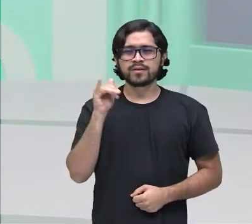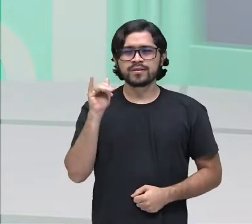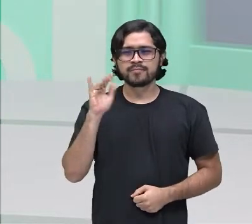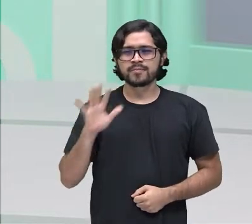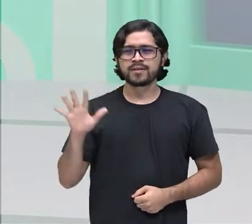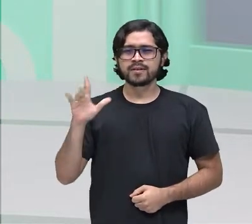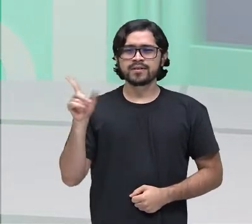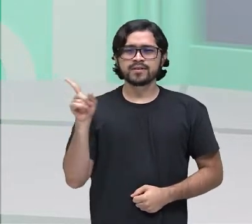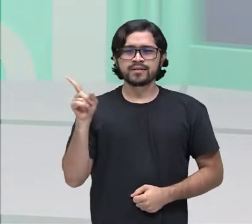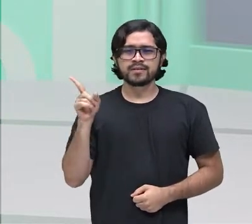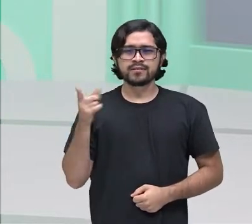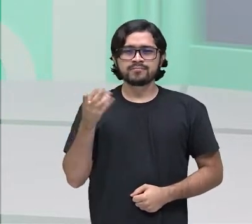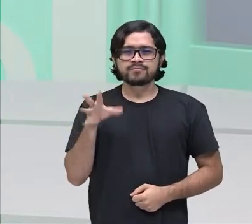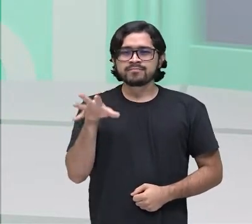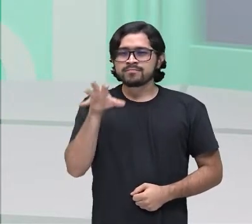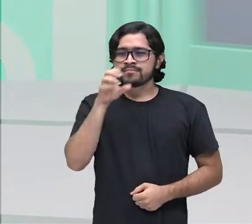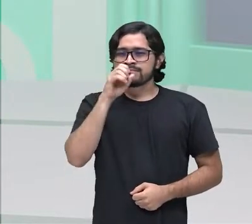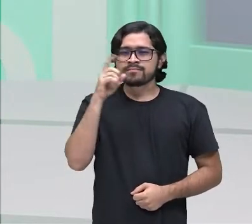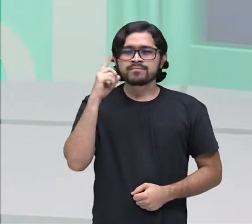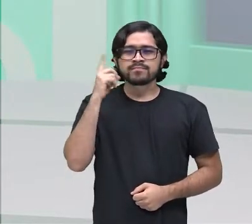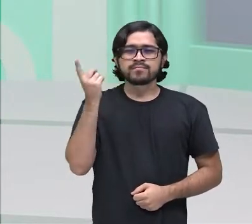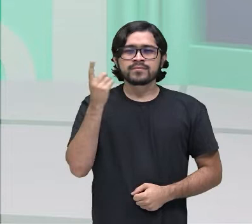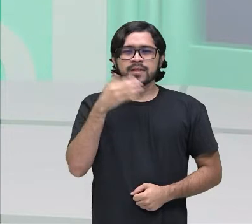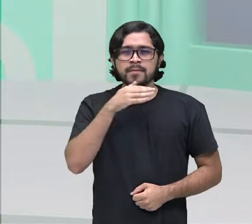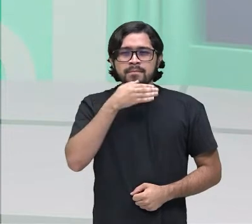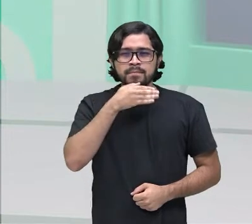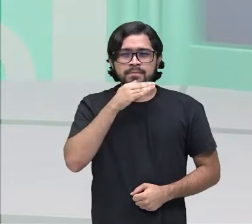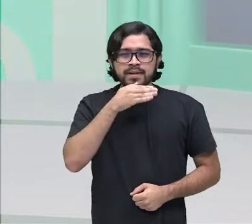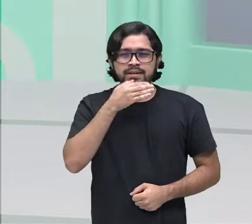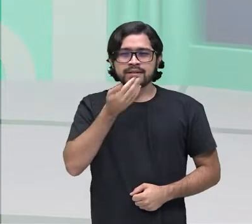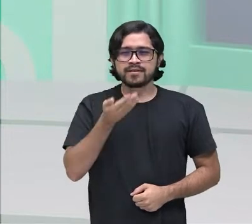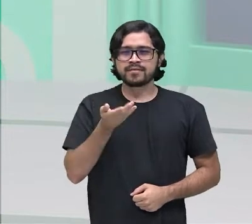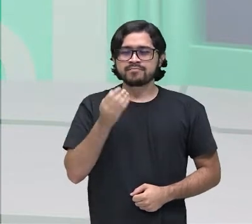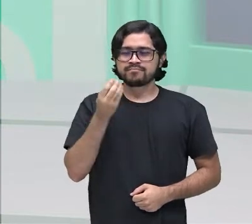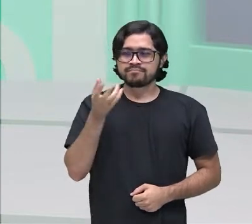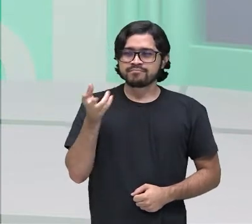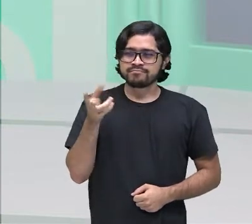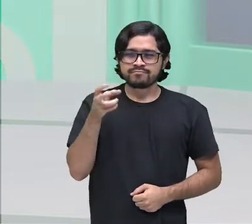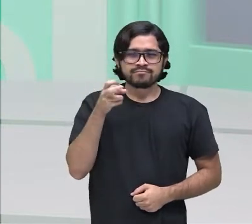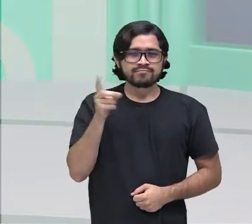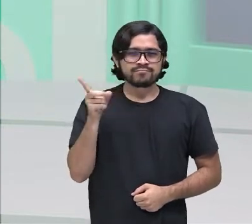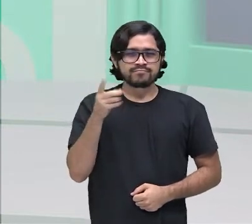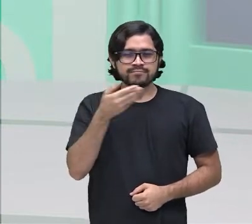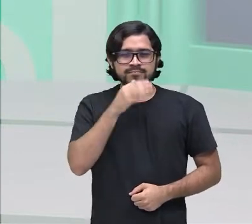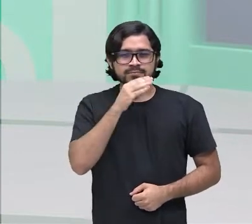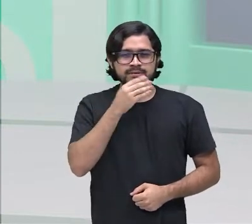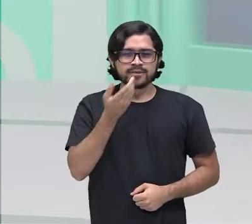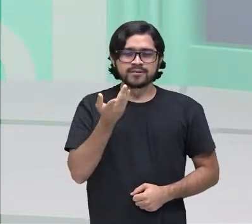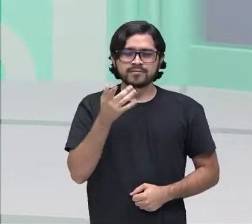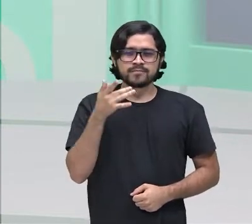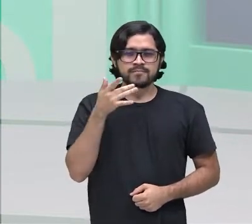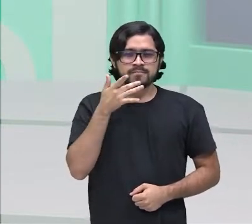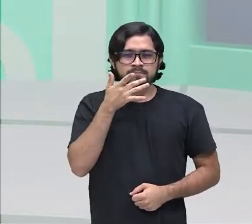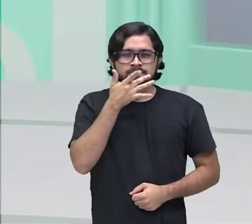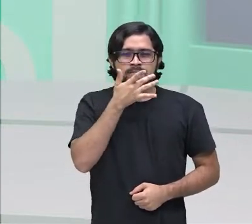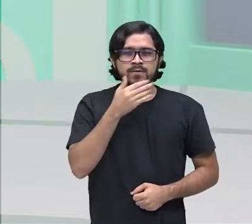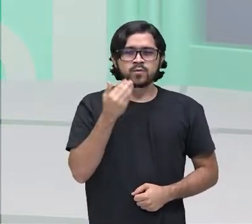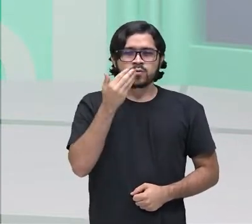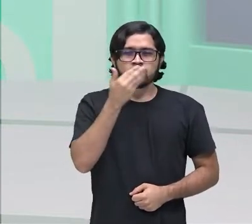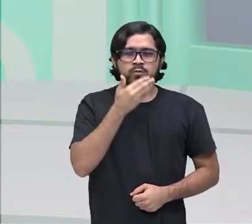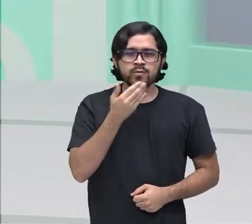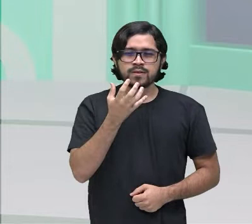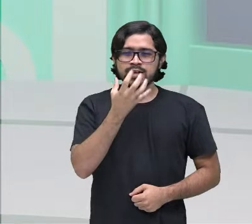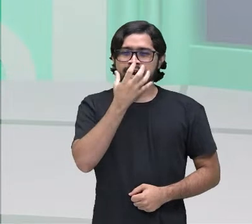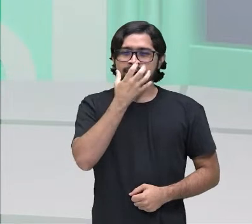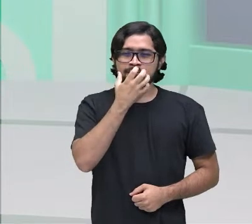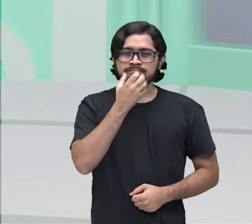gente consegue até sentir o cheirinho da manga, não é mesmo? A gente imagina que essa manga está madura, docinha, pronta para ser